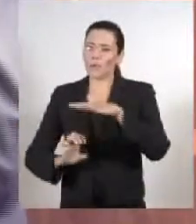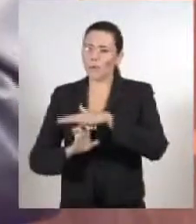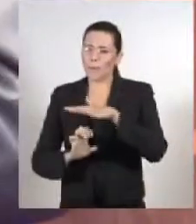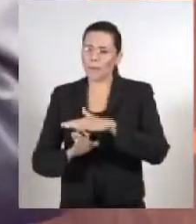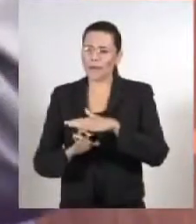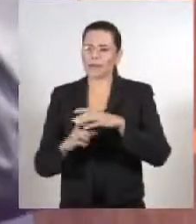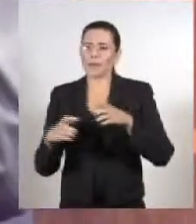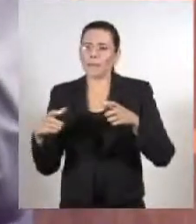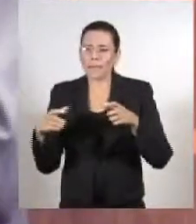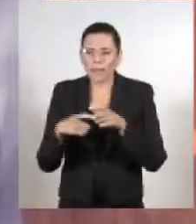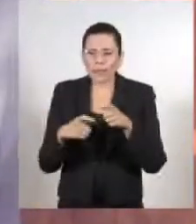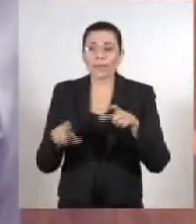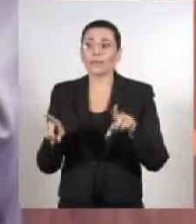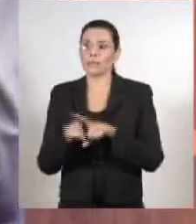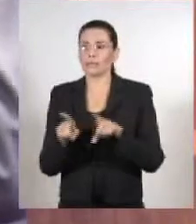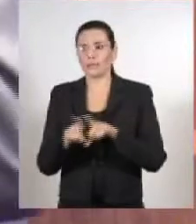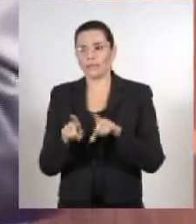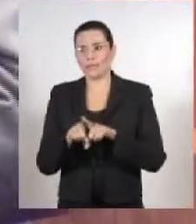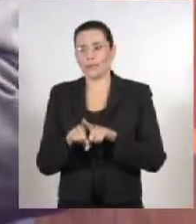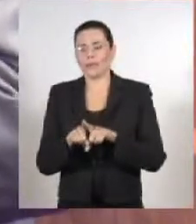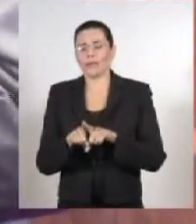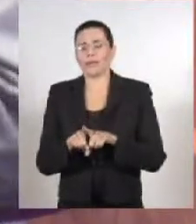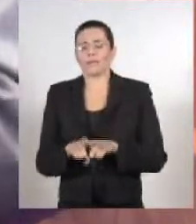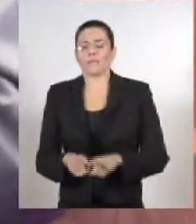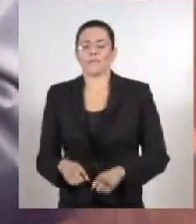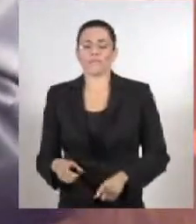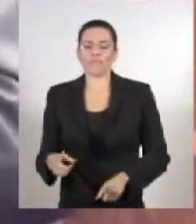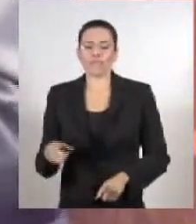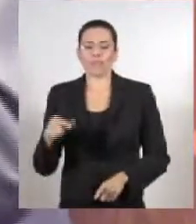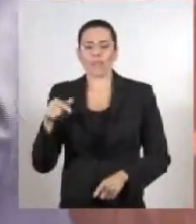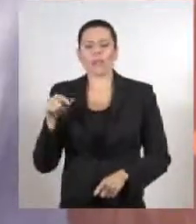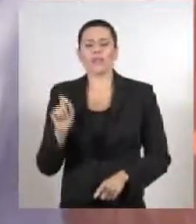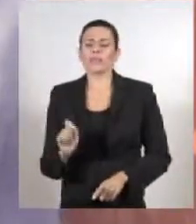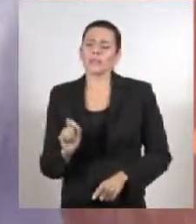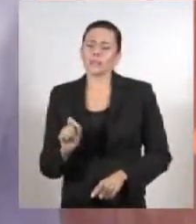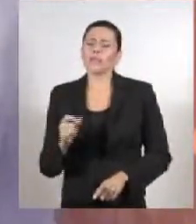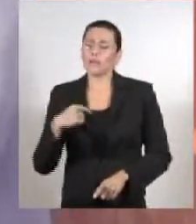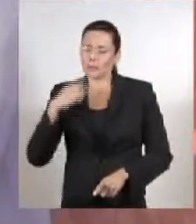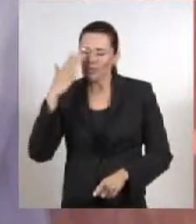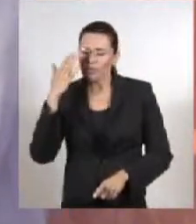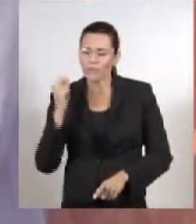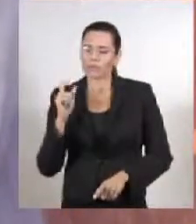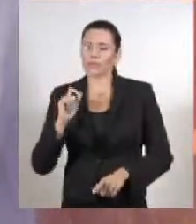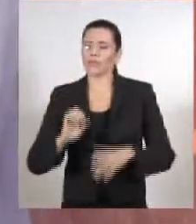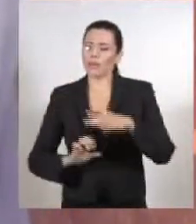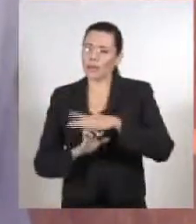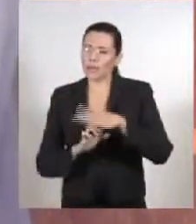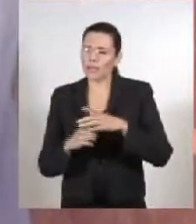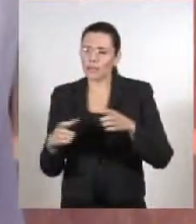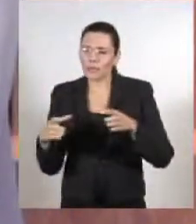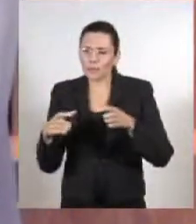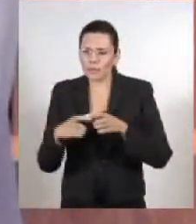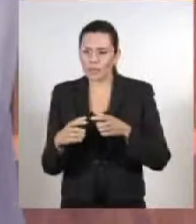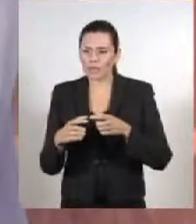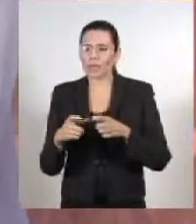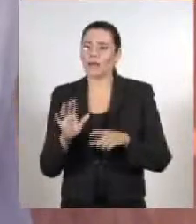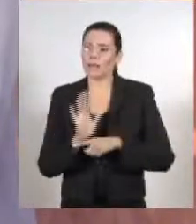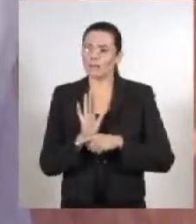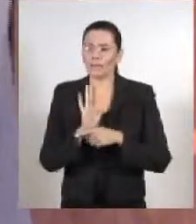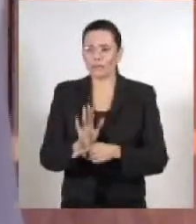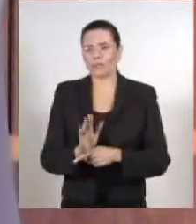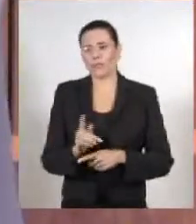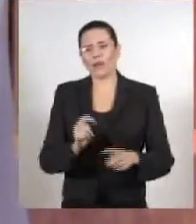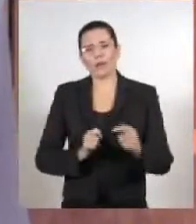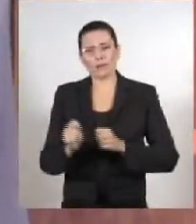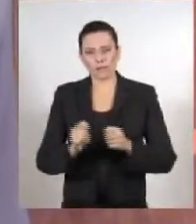a dia geram a economia para os municípios, para o Estado do Maranhão, para este país, até porque são aqueles que permitem o